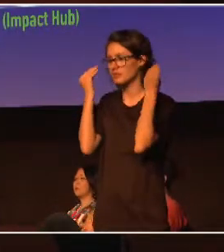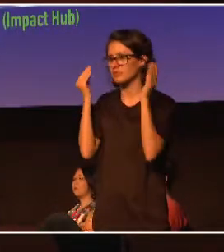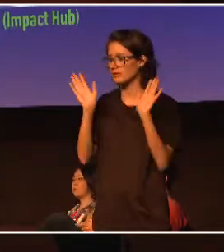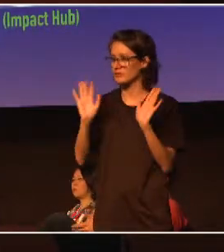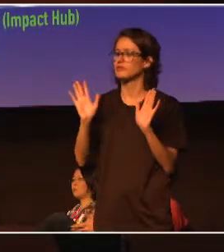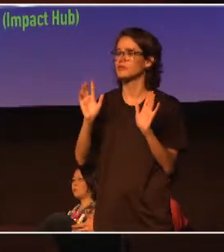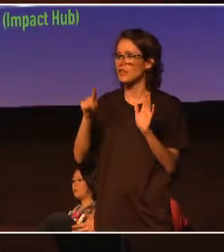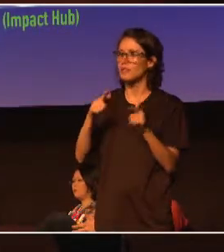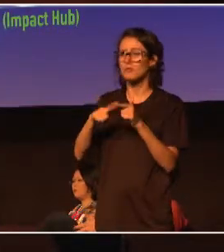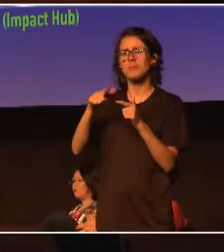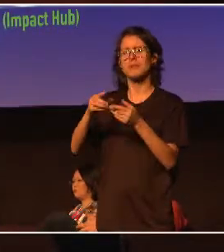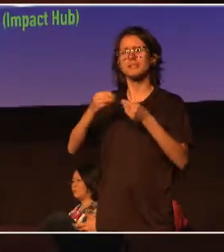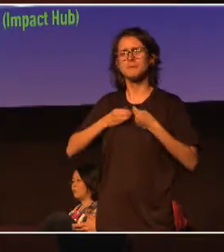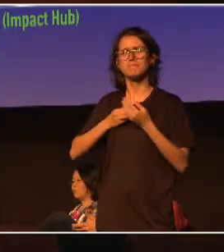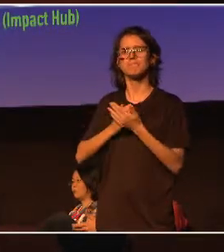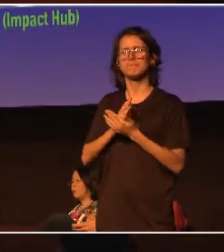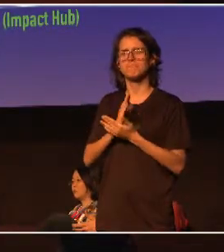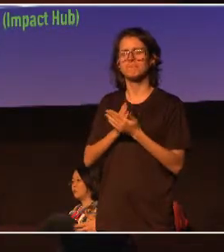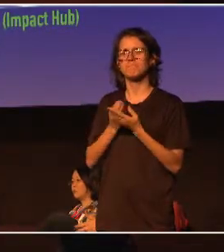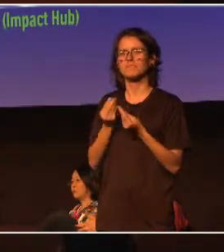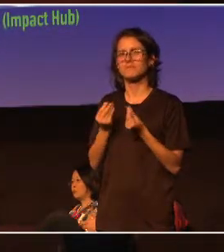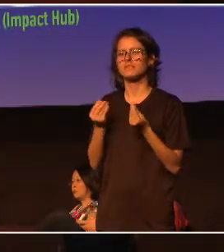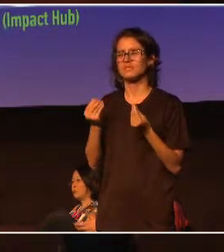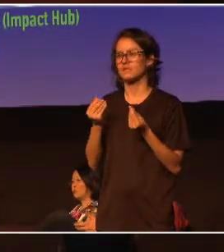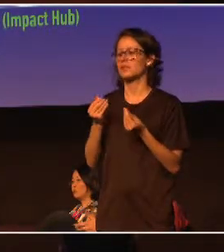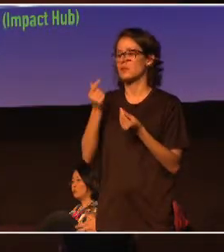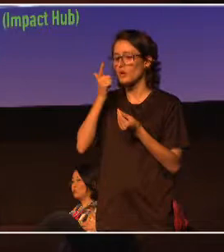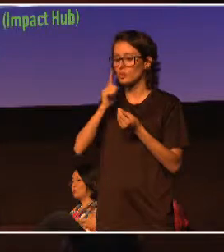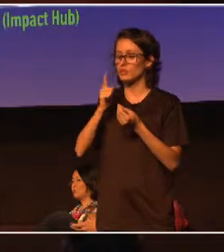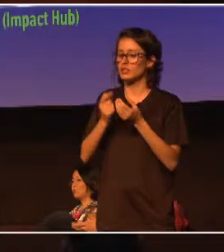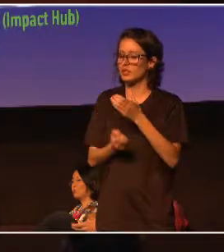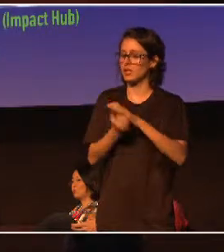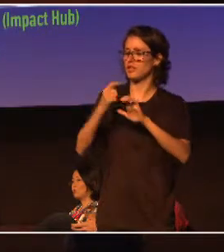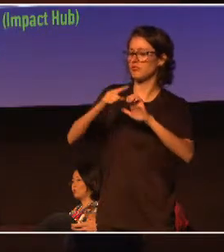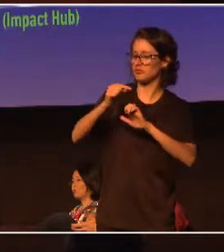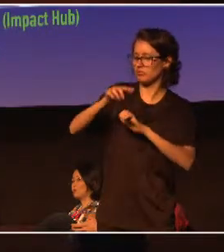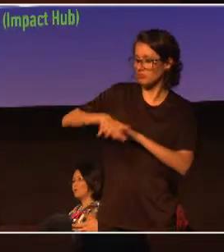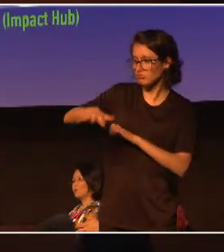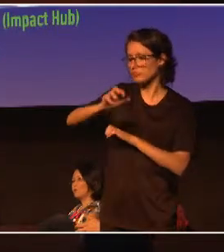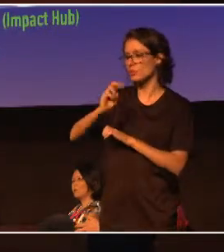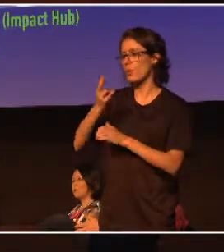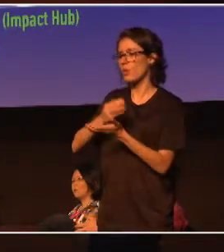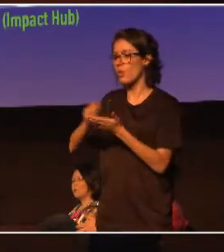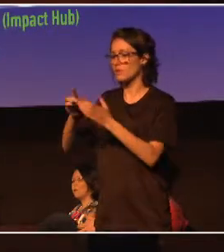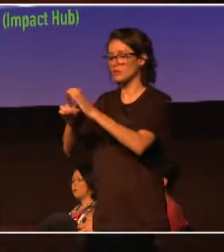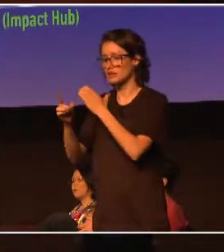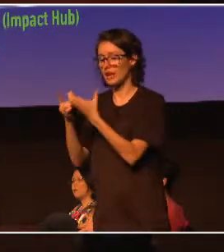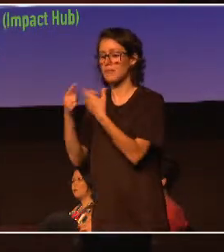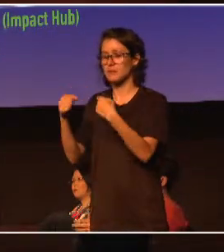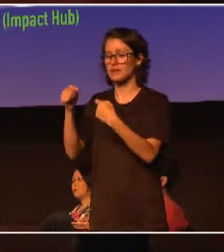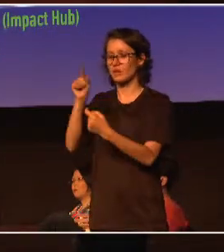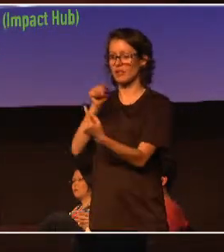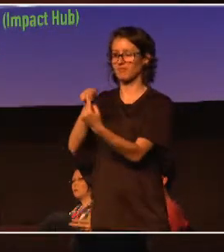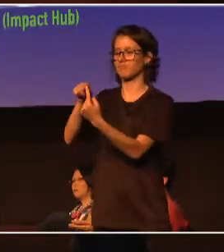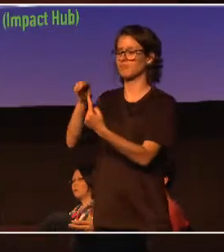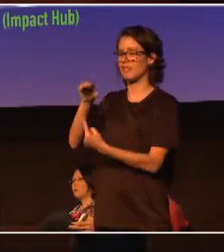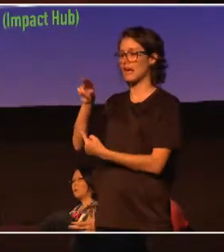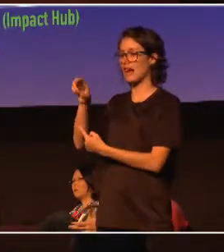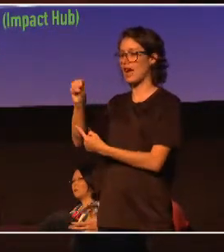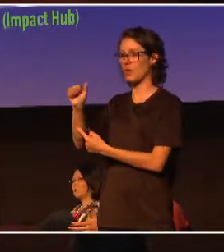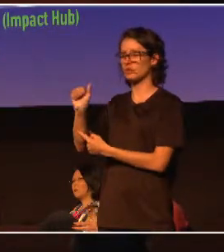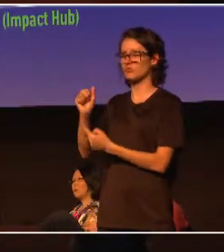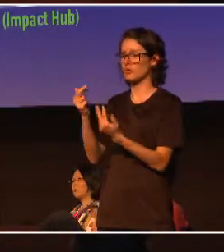acho que tanto empreender quanto fomentar uma comunidade tem que ser em torno de uma causa que seja relevante para você. E aí o caminho de